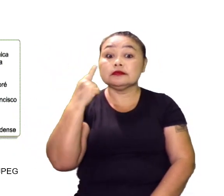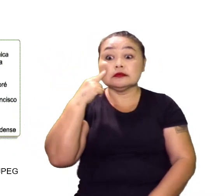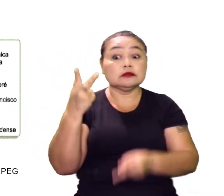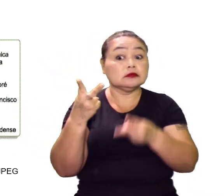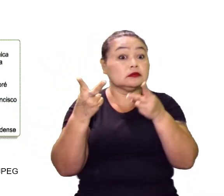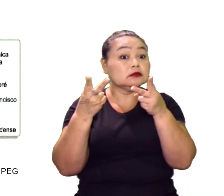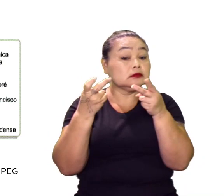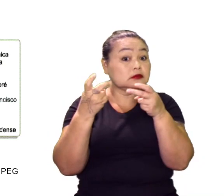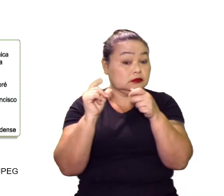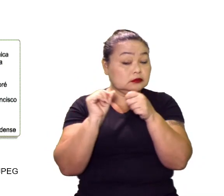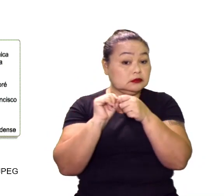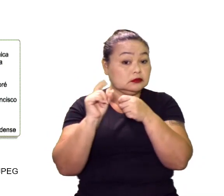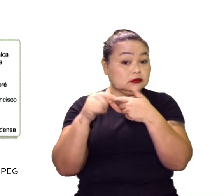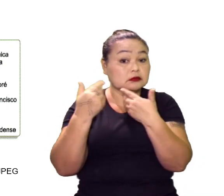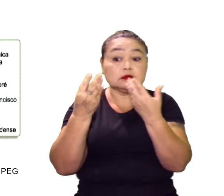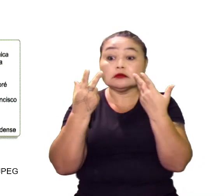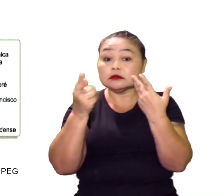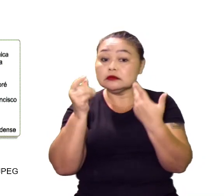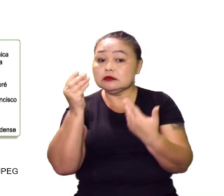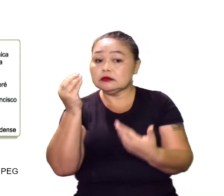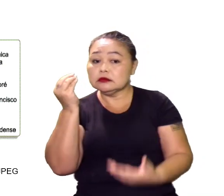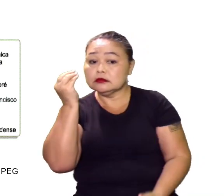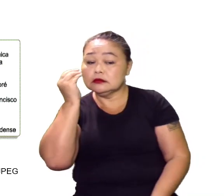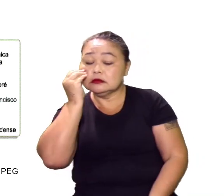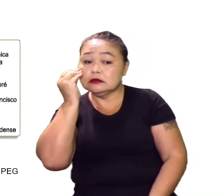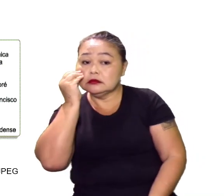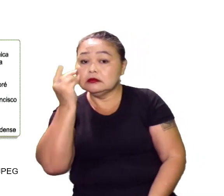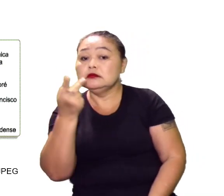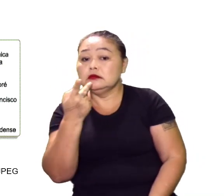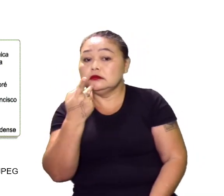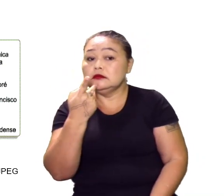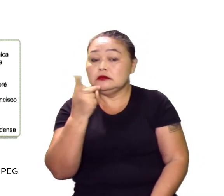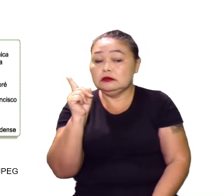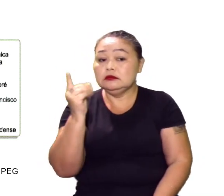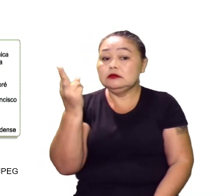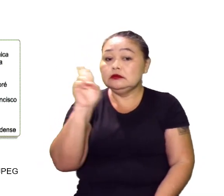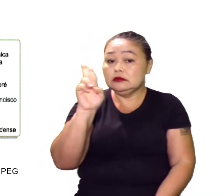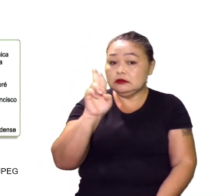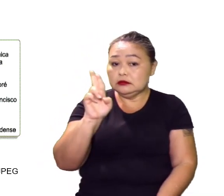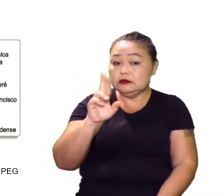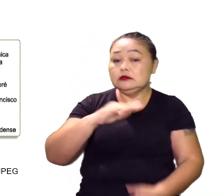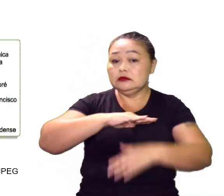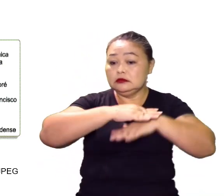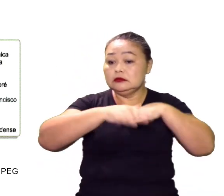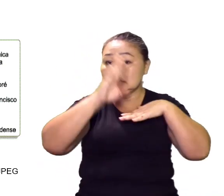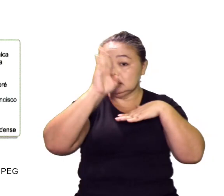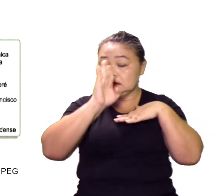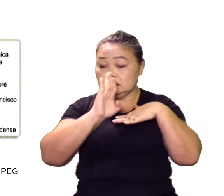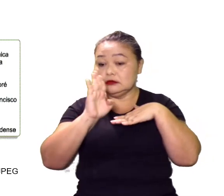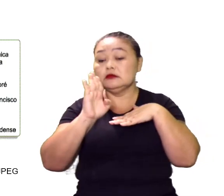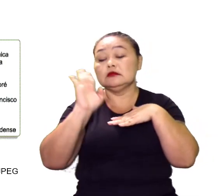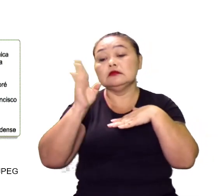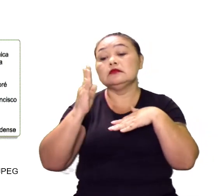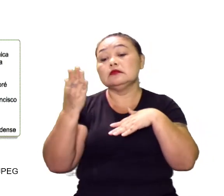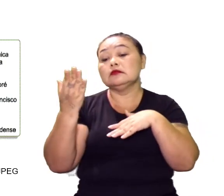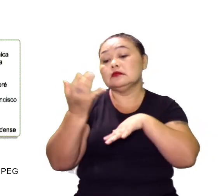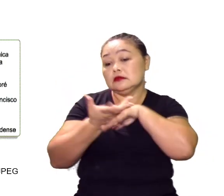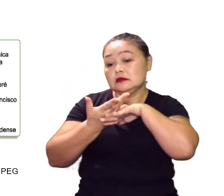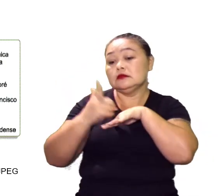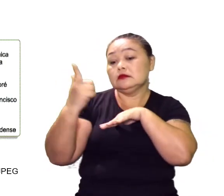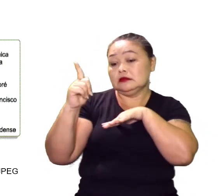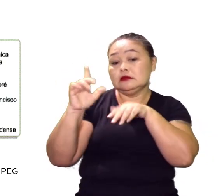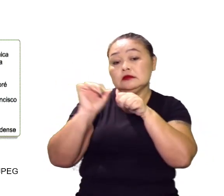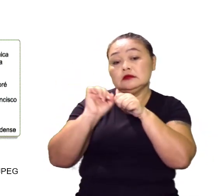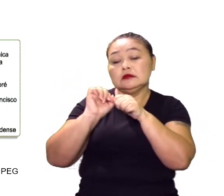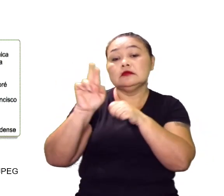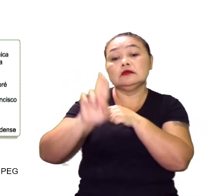notar e verificar que nós já falamos sobre a classificação de relevo do Brasil em geografia. E nessa